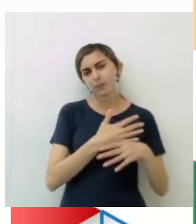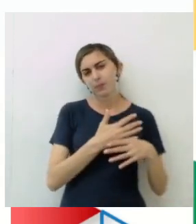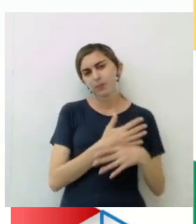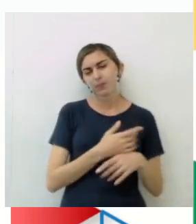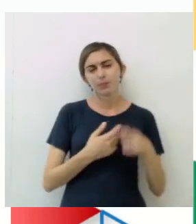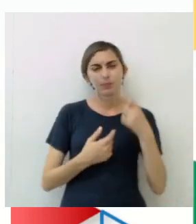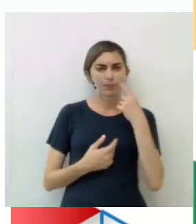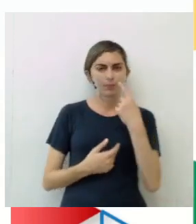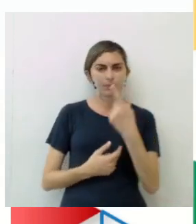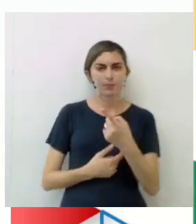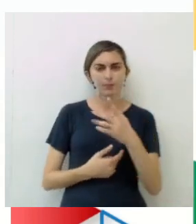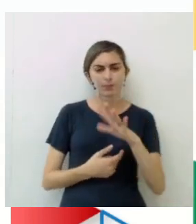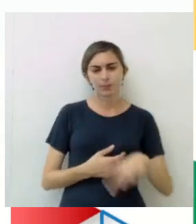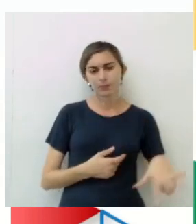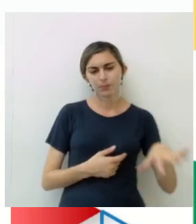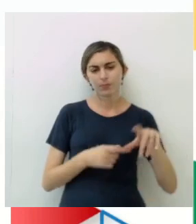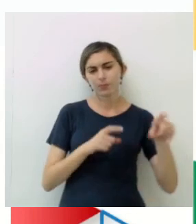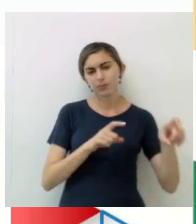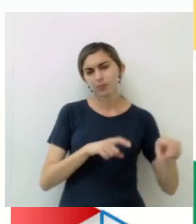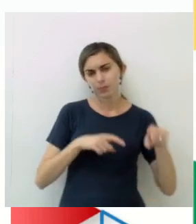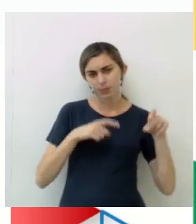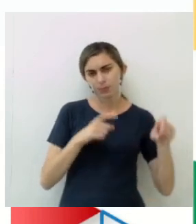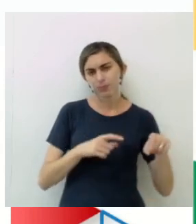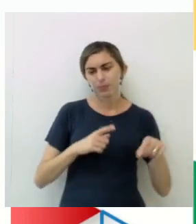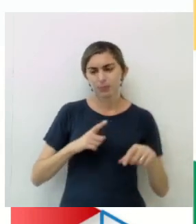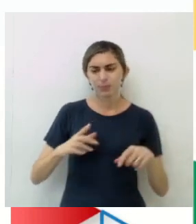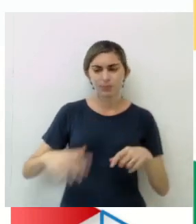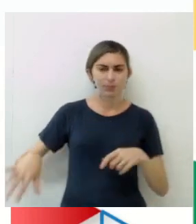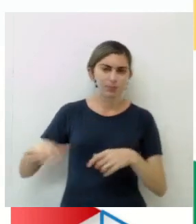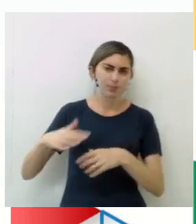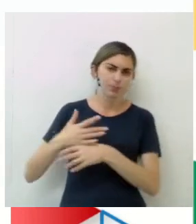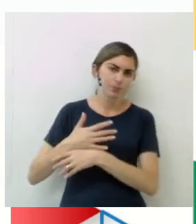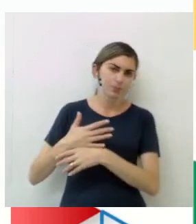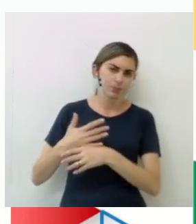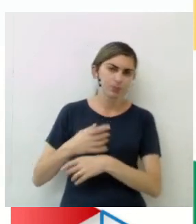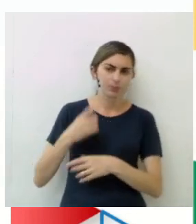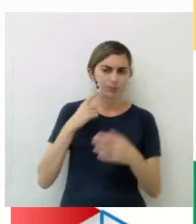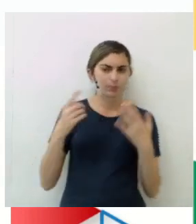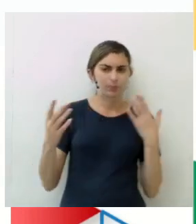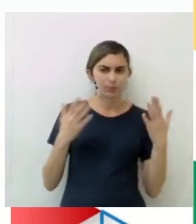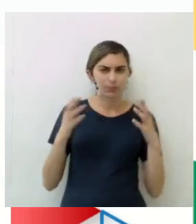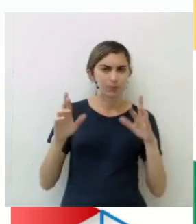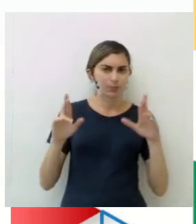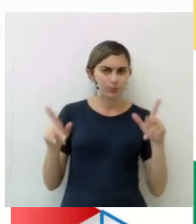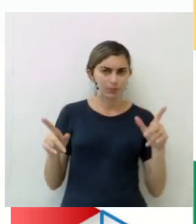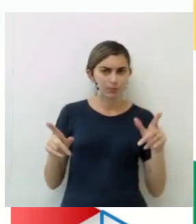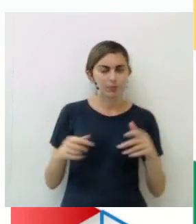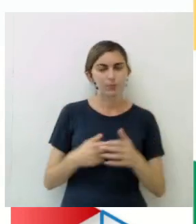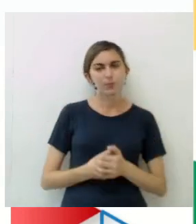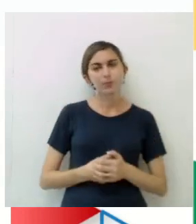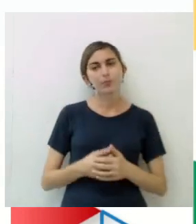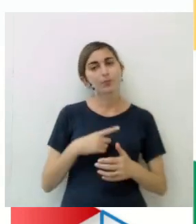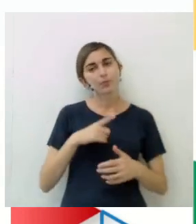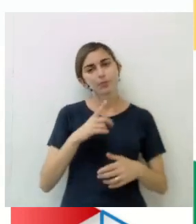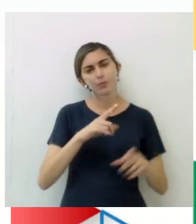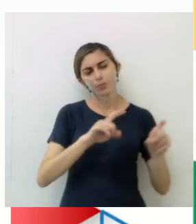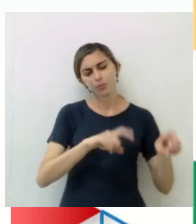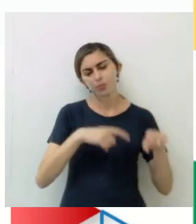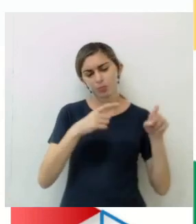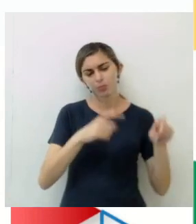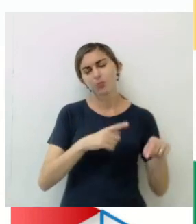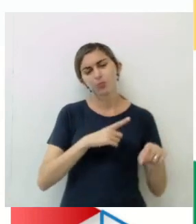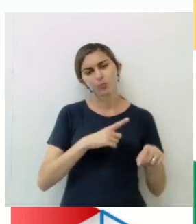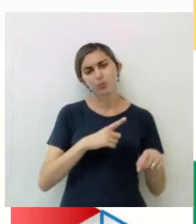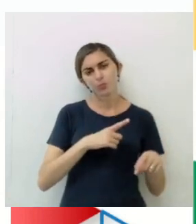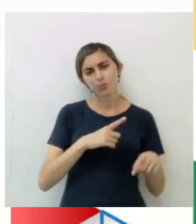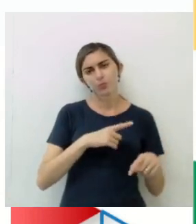vamos ver o que a gente tem no espaço rural e ver o que a gente tem no espaço urbano. Então vamos conseguir diferenciar as coisas aí. No espaço rural a gente vai ter o